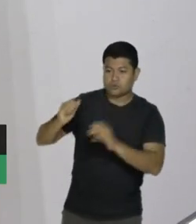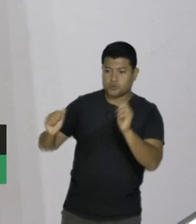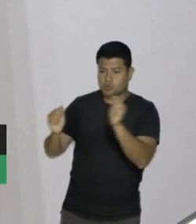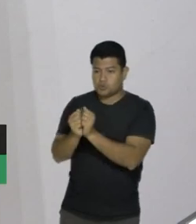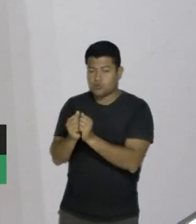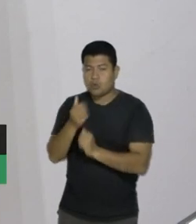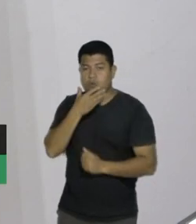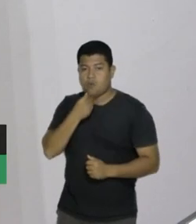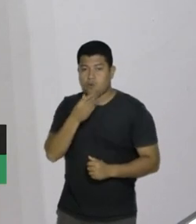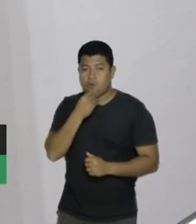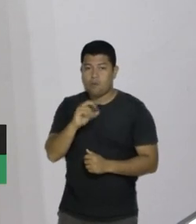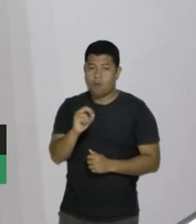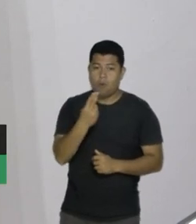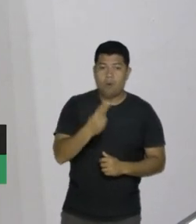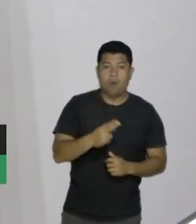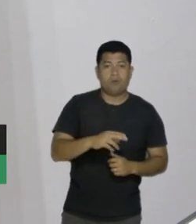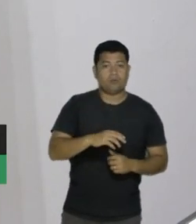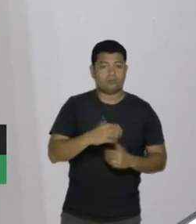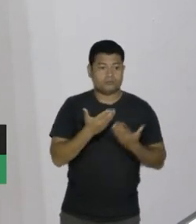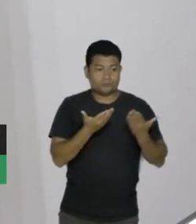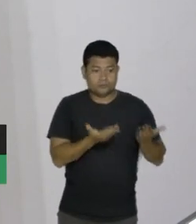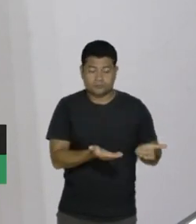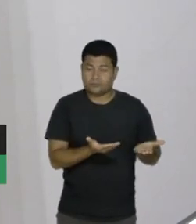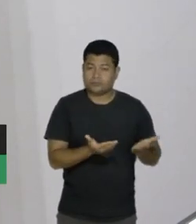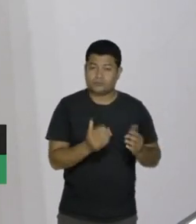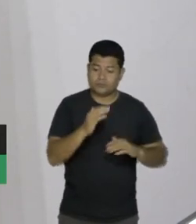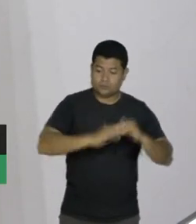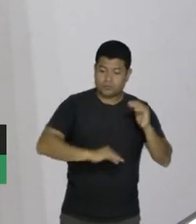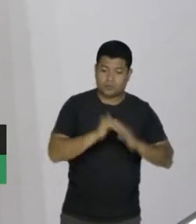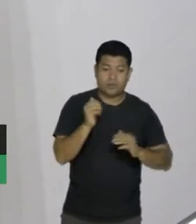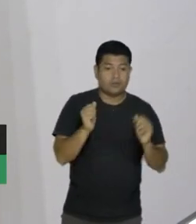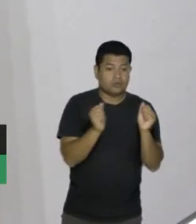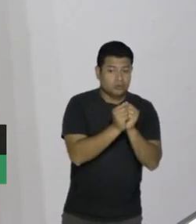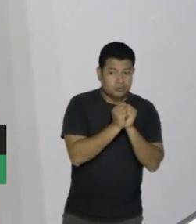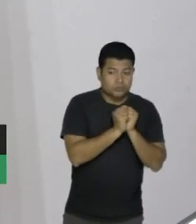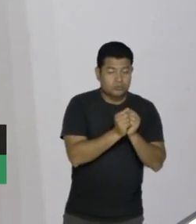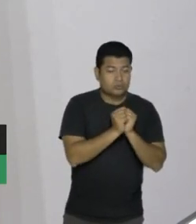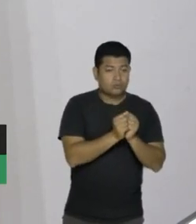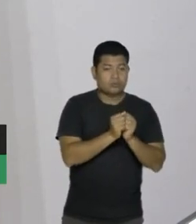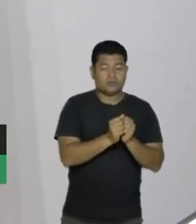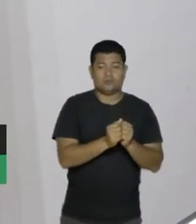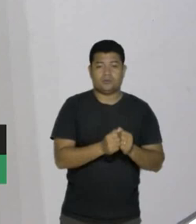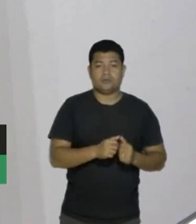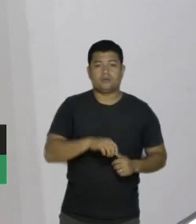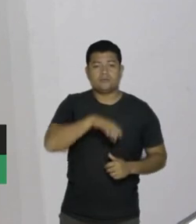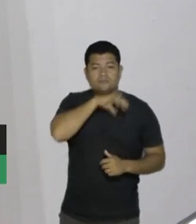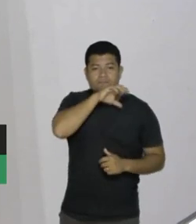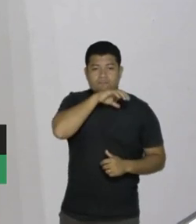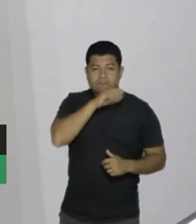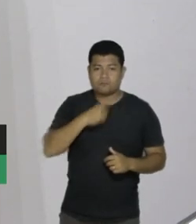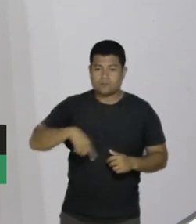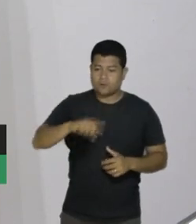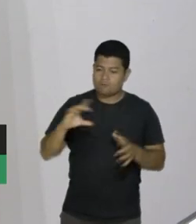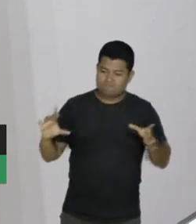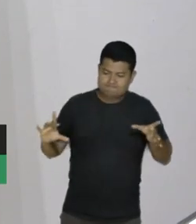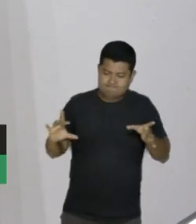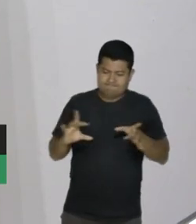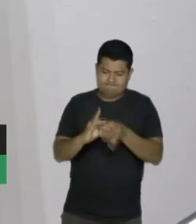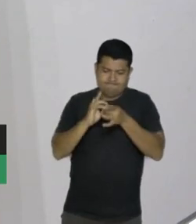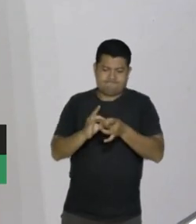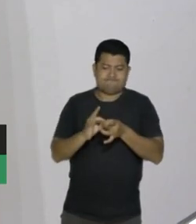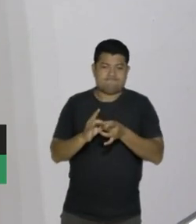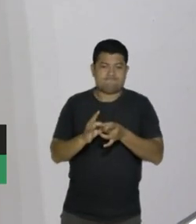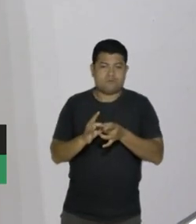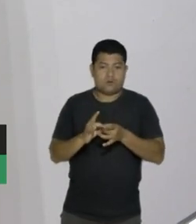na defesa deles nós nos tornamos um ser integral completo então a mesa não tá manca